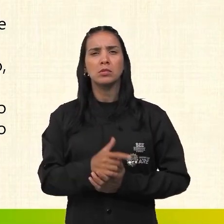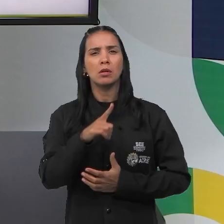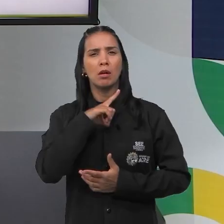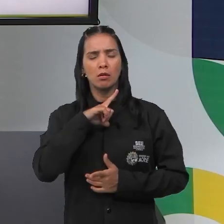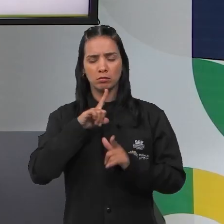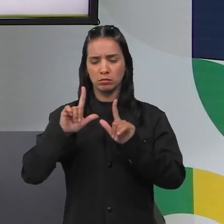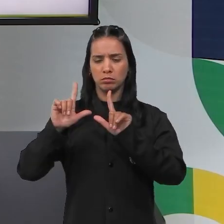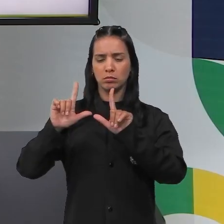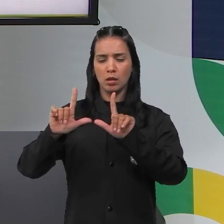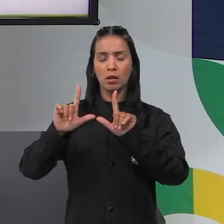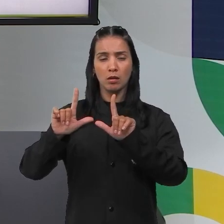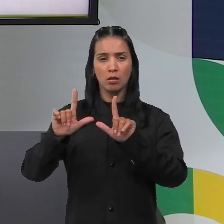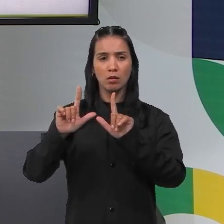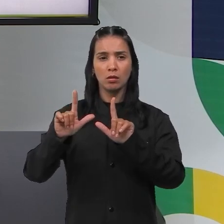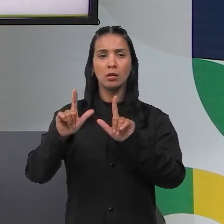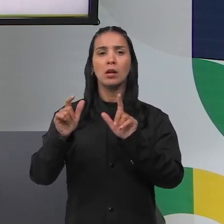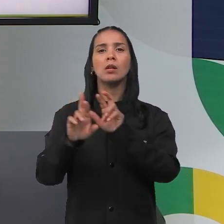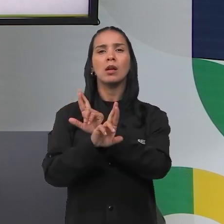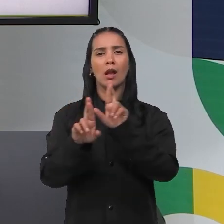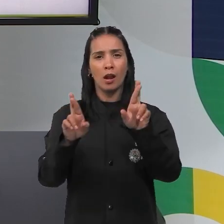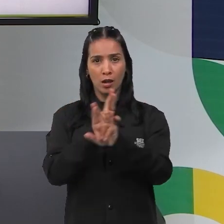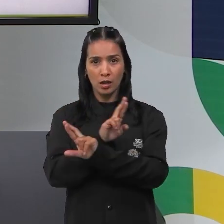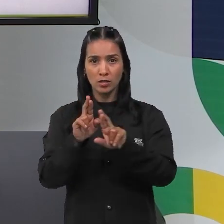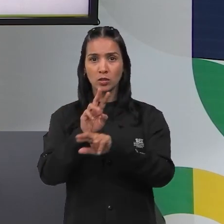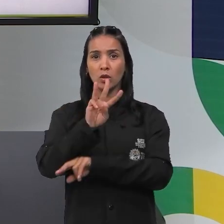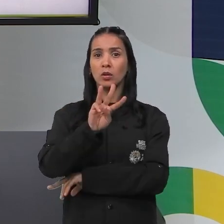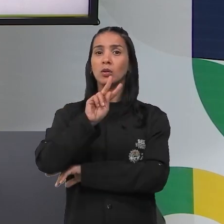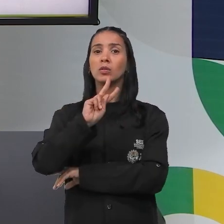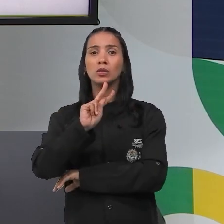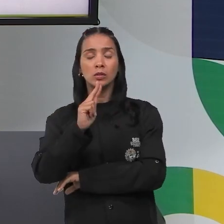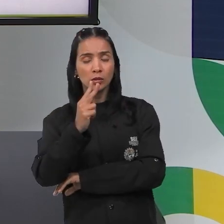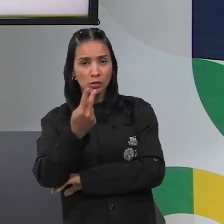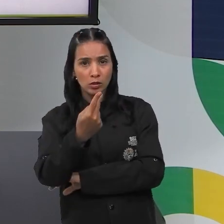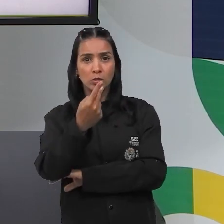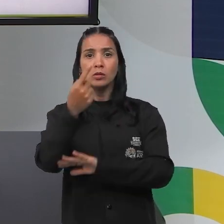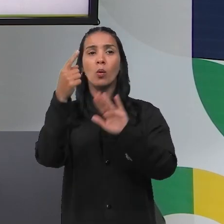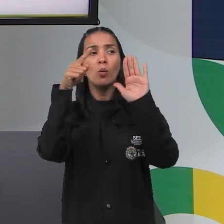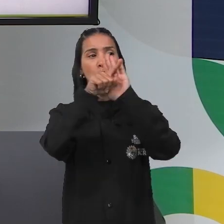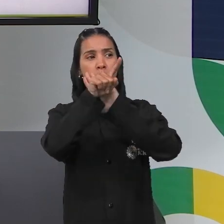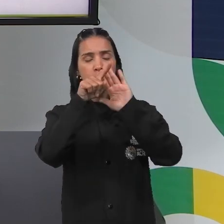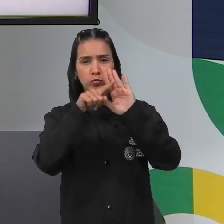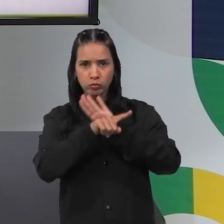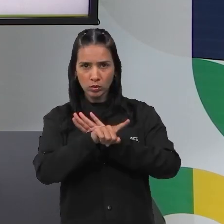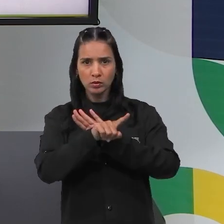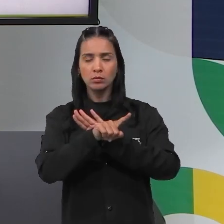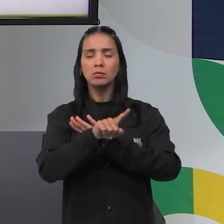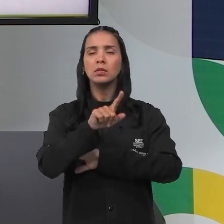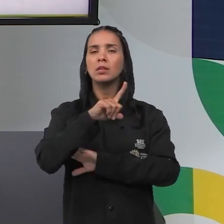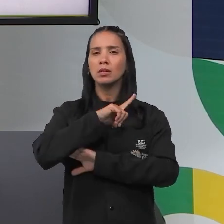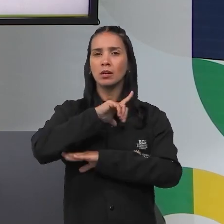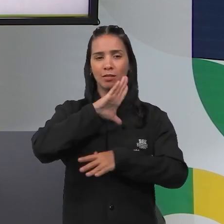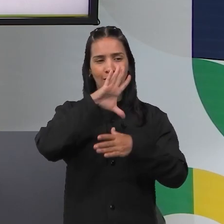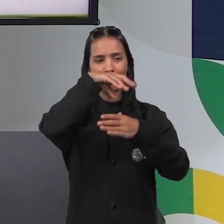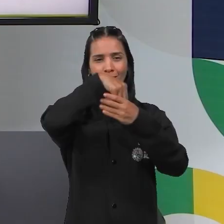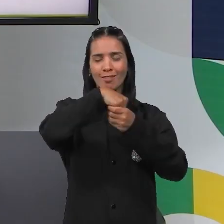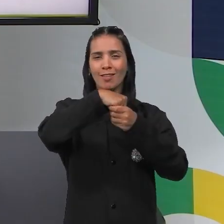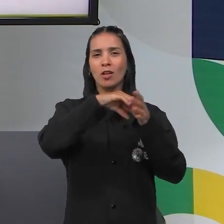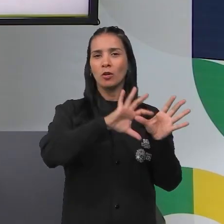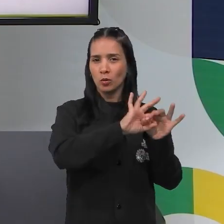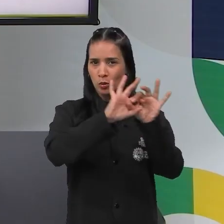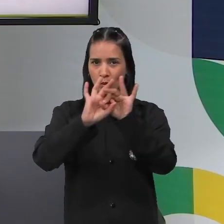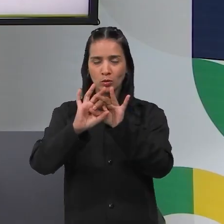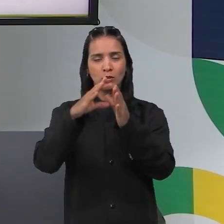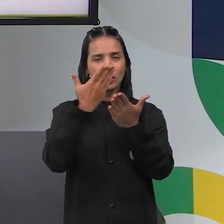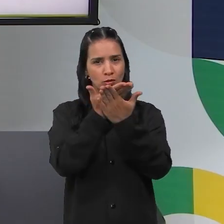de Calvin envolvendo os W8 questions, os pronomes interrogativos, que foi o que nós estudamos na aula de